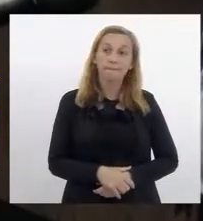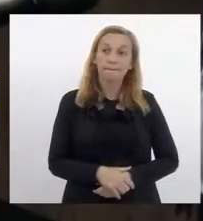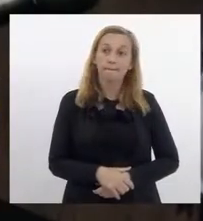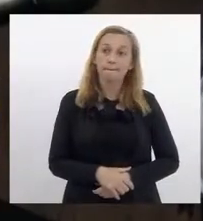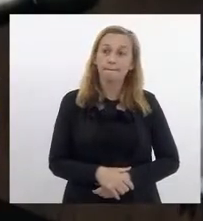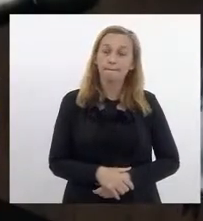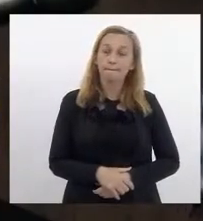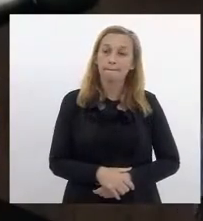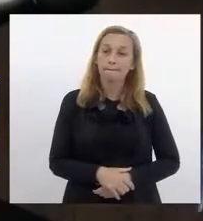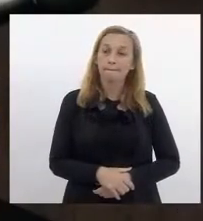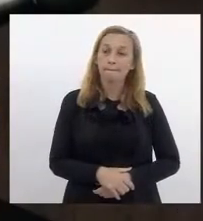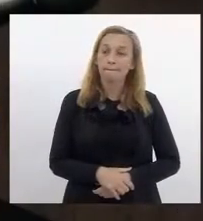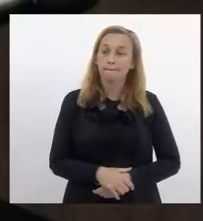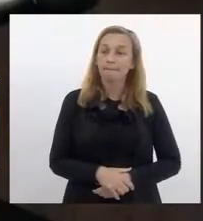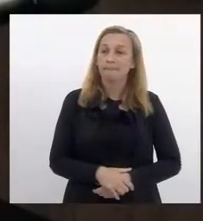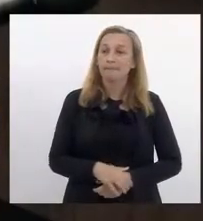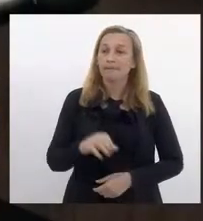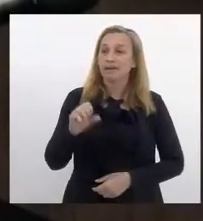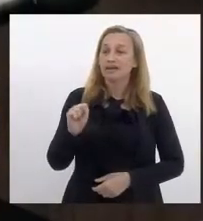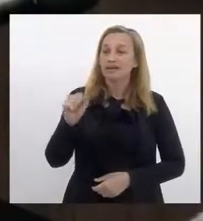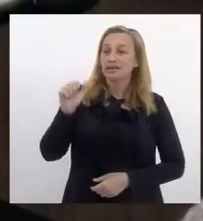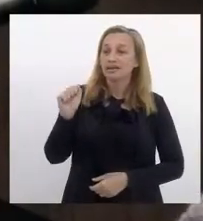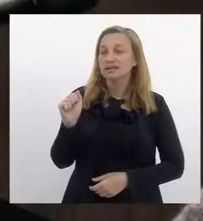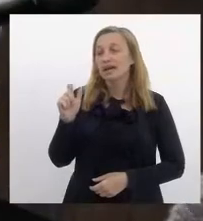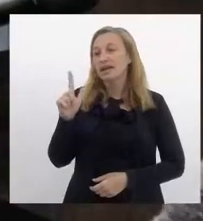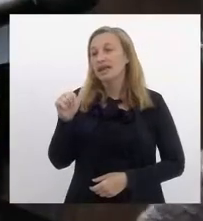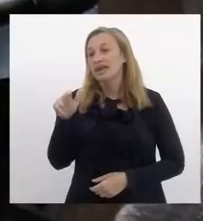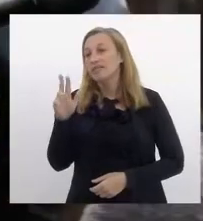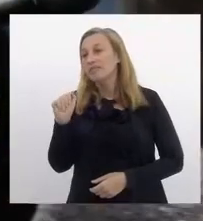Por favor, Salema e